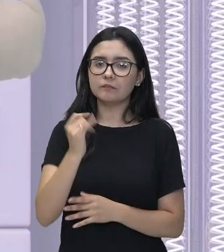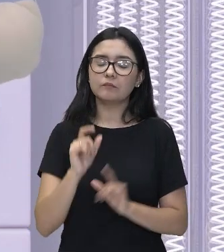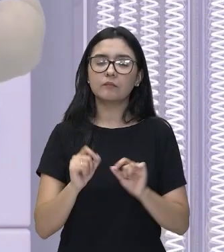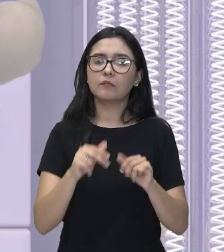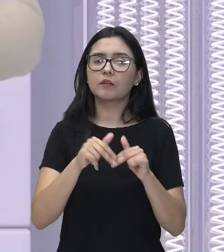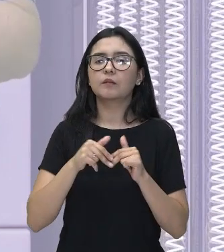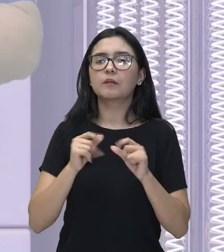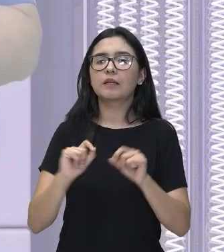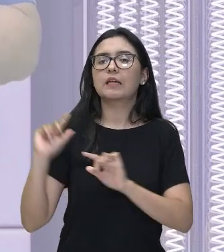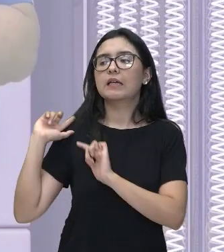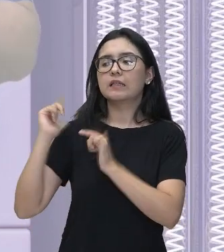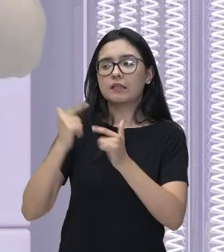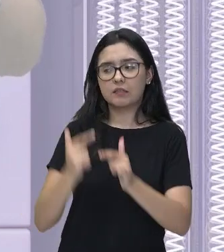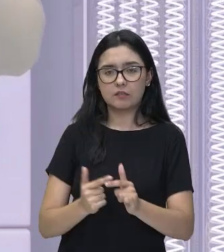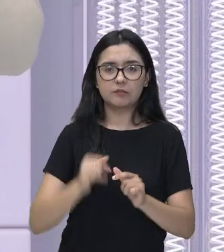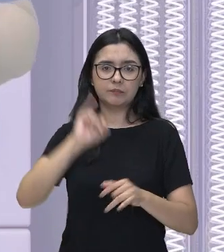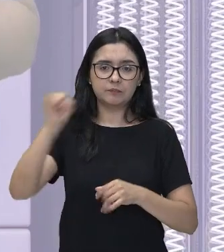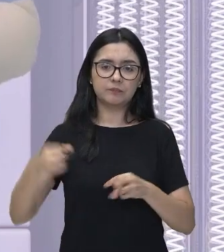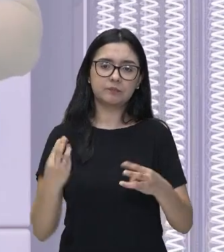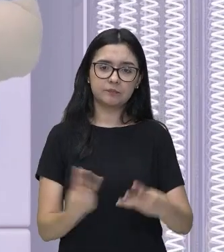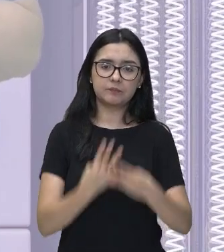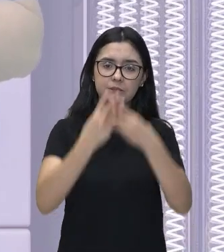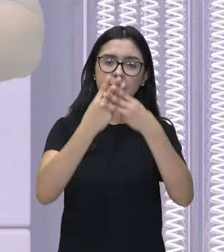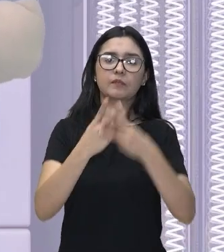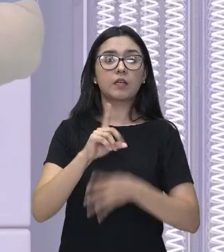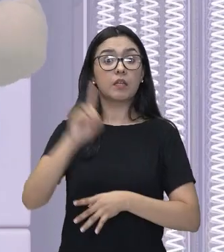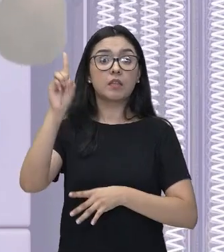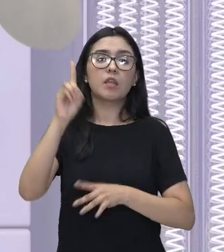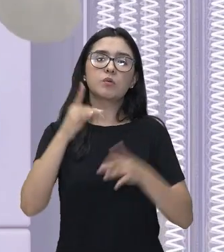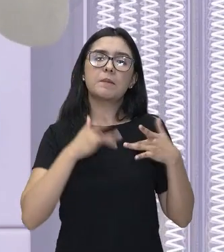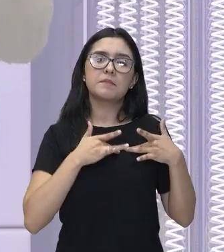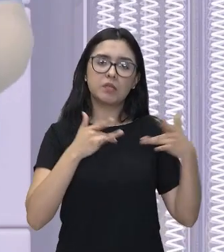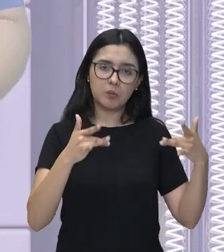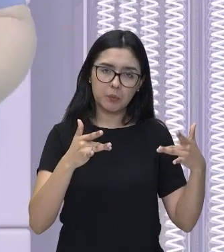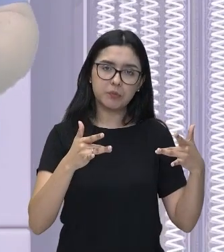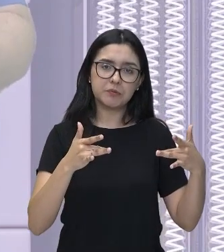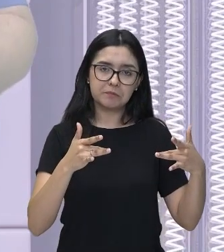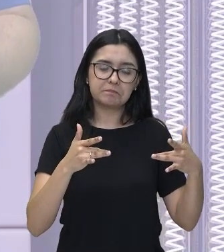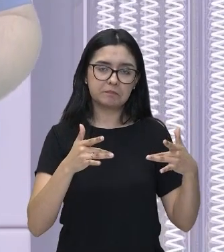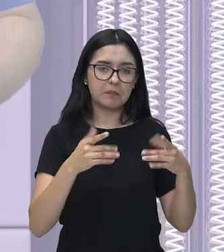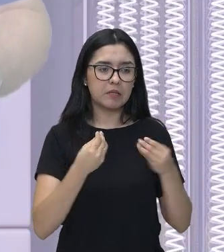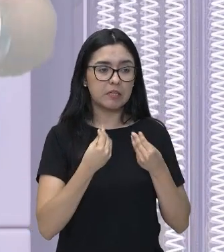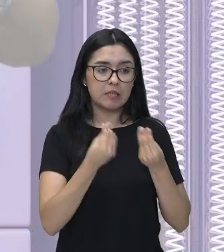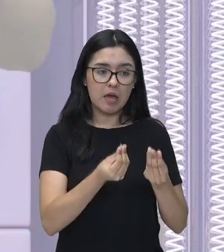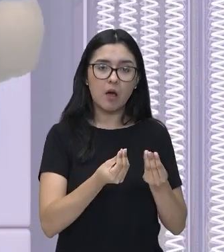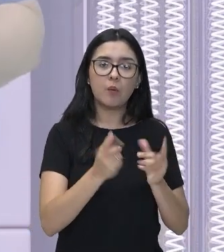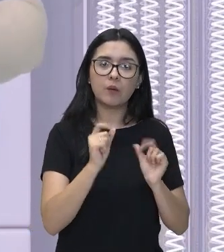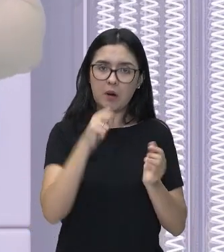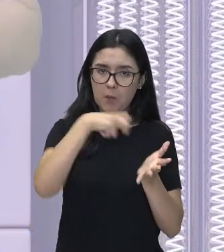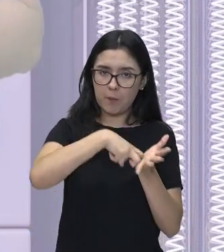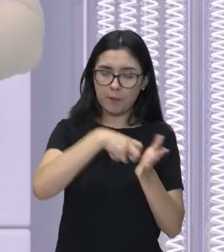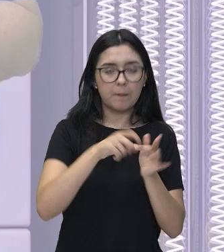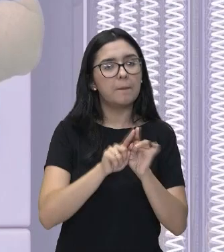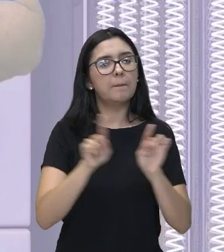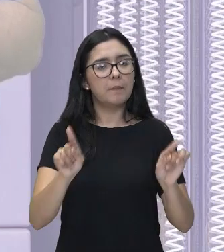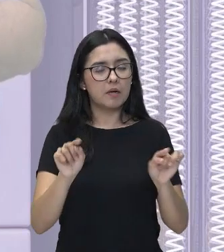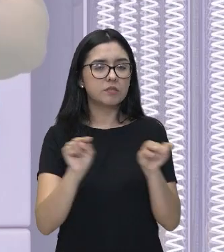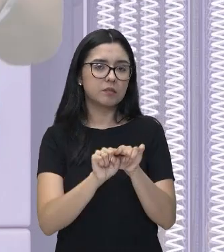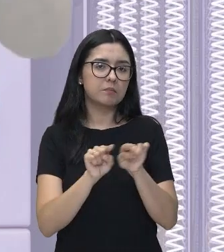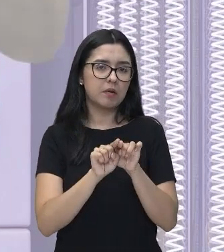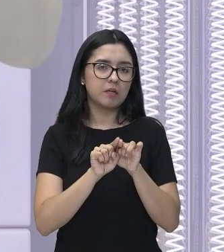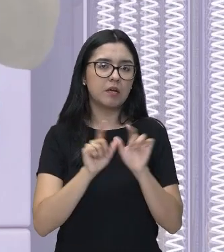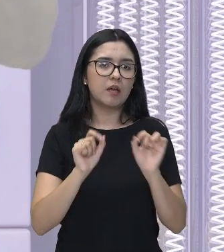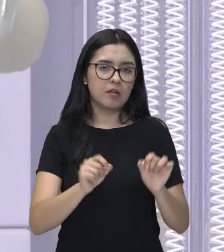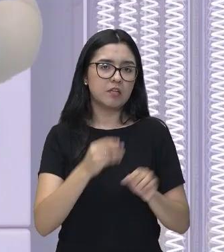na tradição judaico-cristã, Deus é misericordioso. Ele dá a penitência, mas ele também poupa a